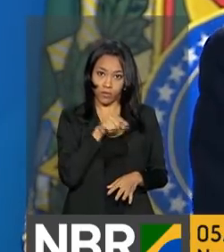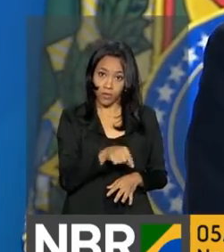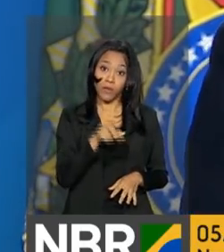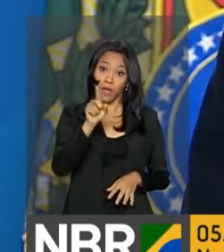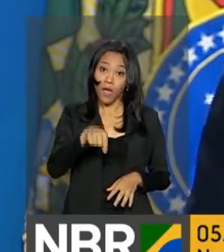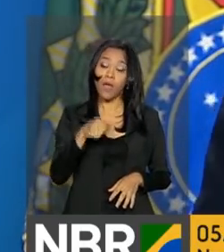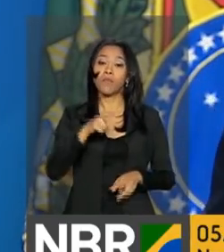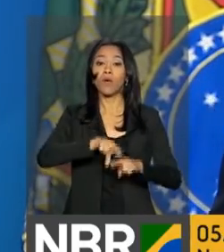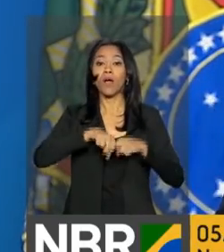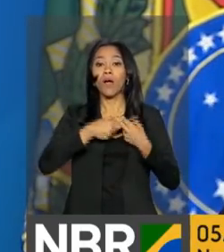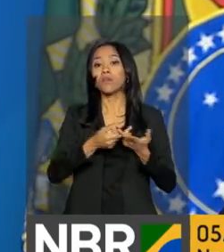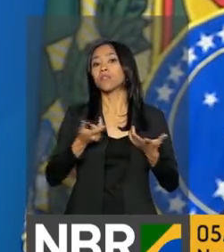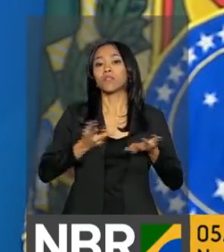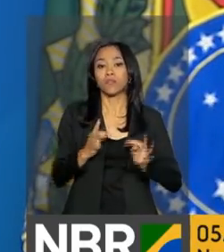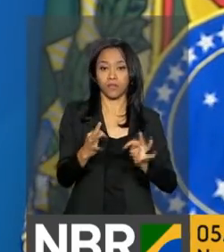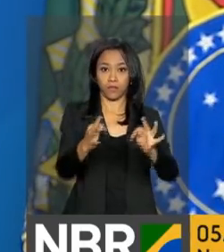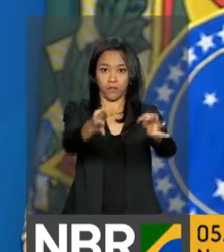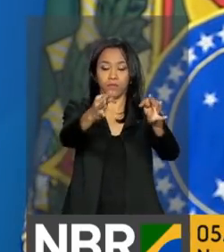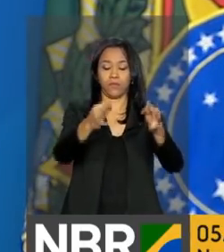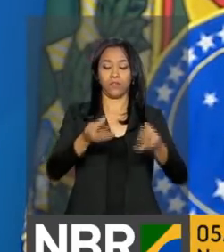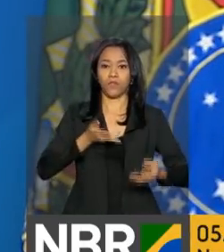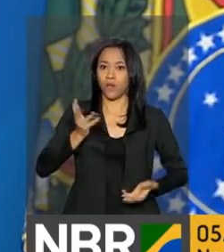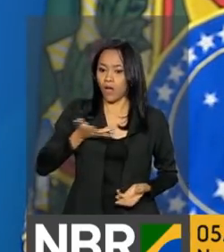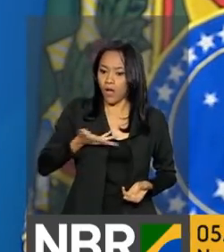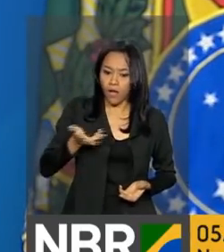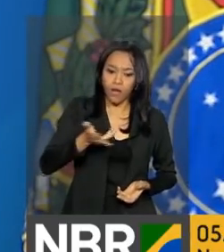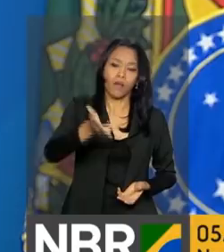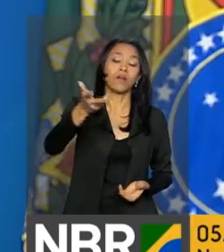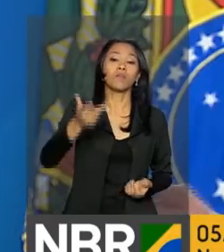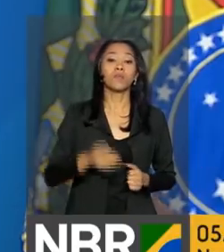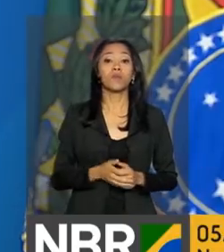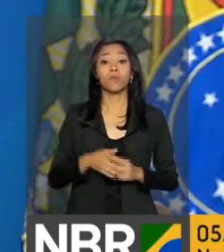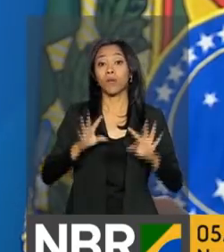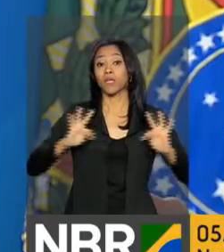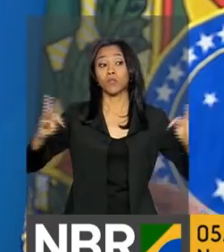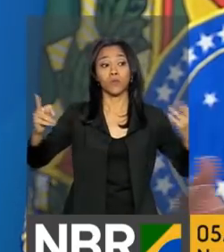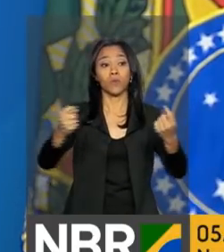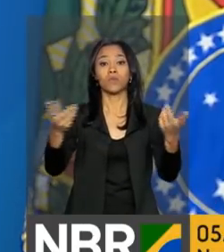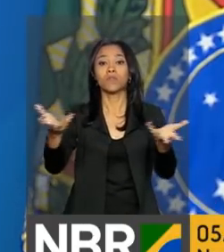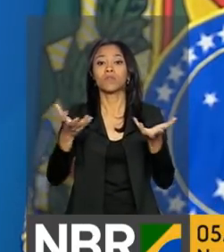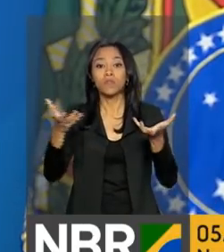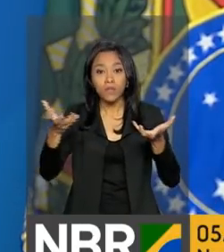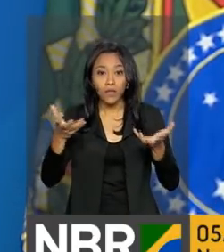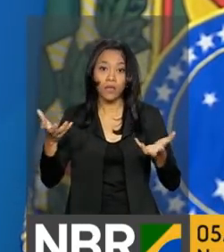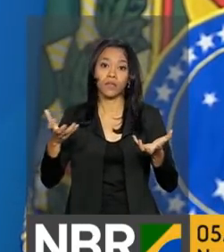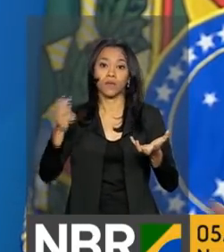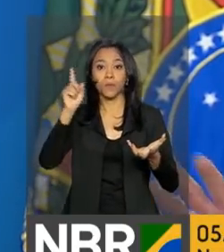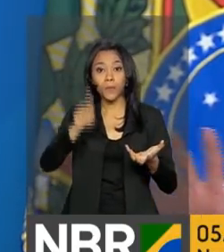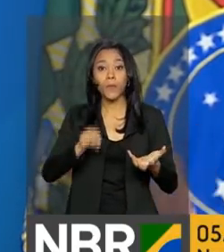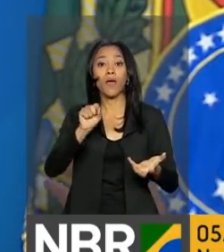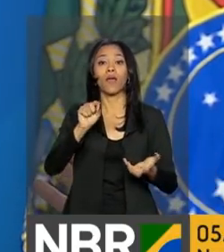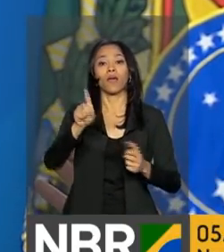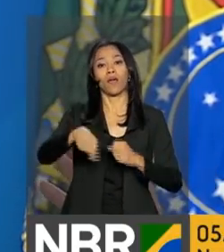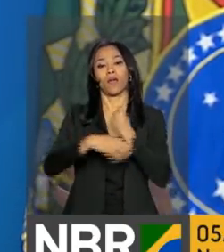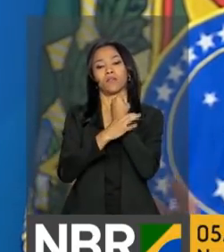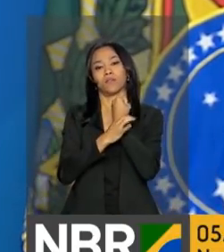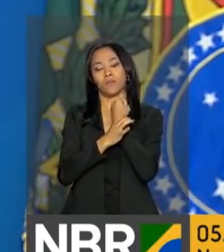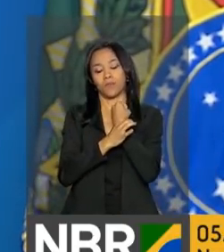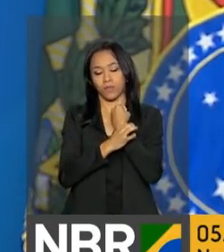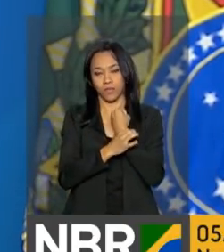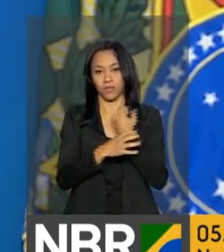deu com uma rapidez extraordinária para trazer aquilo que todos desejam ou seja a segurança jurídica